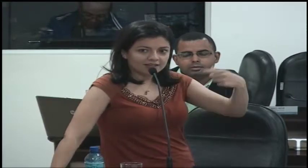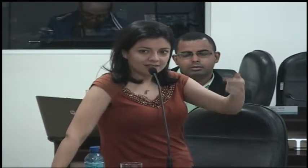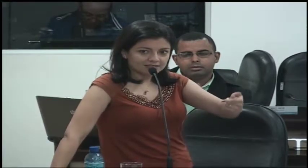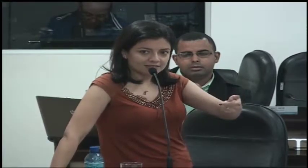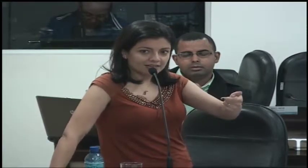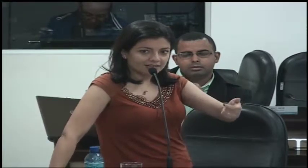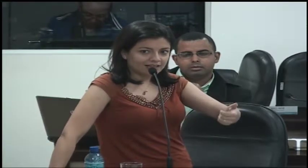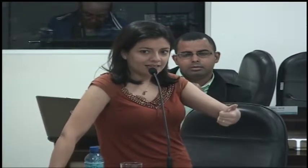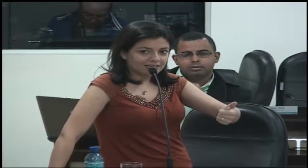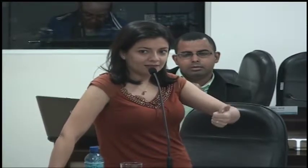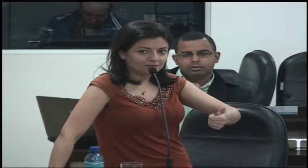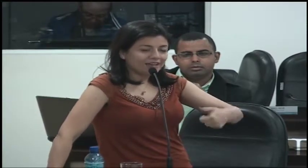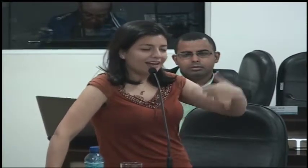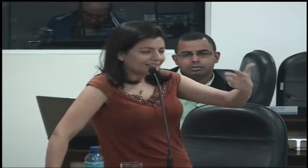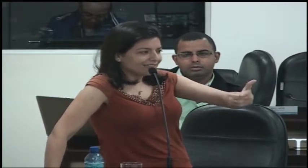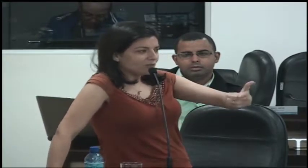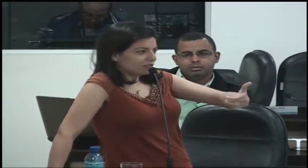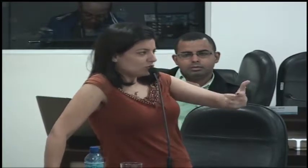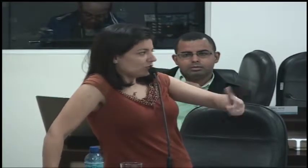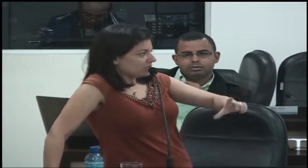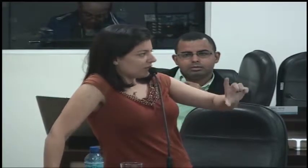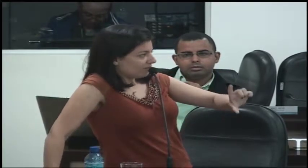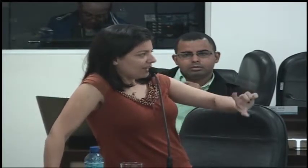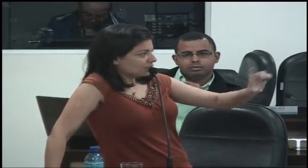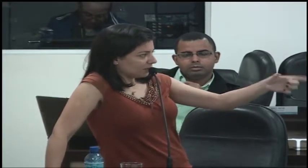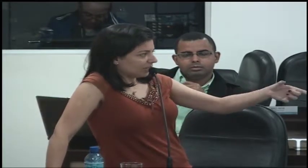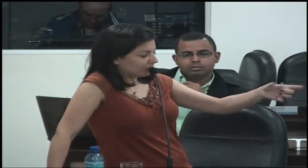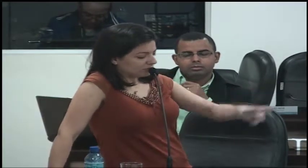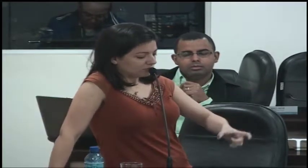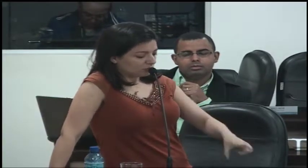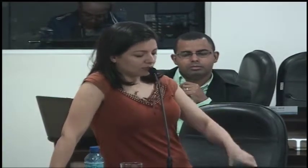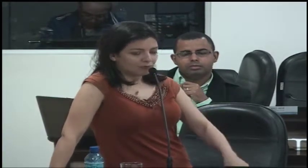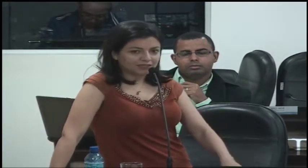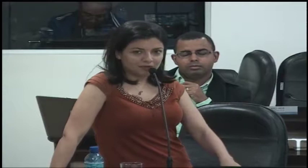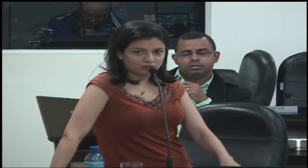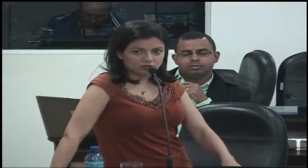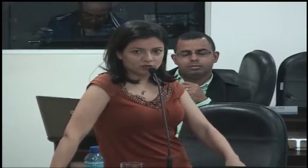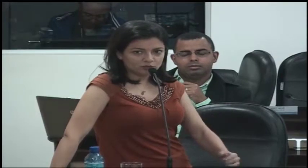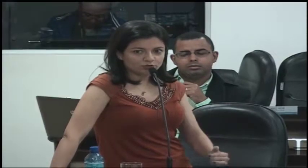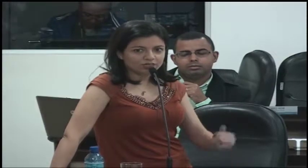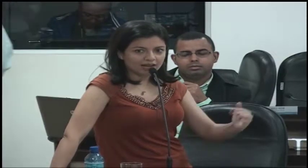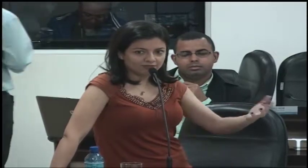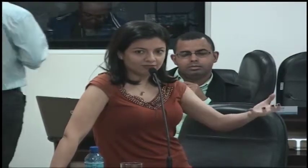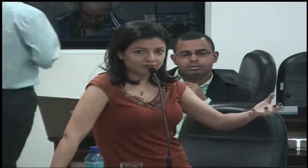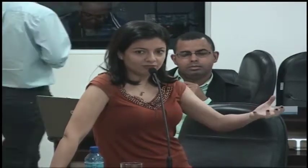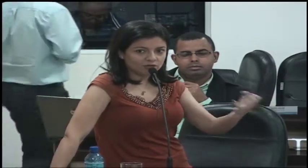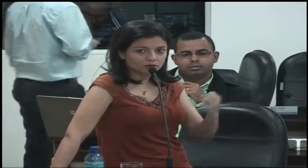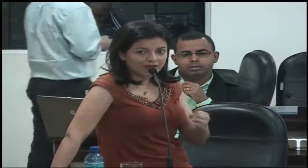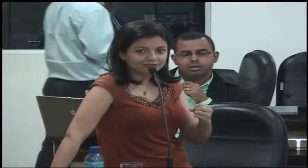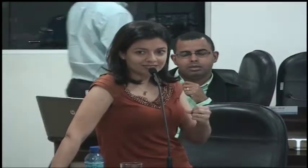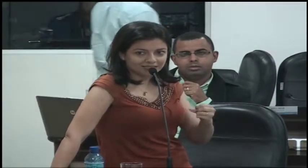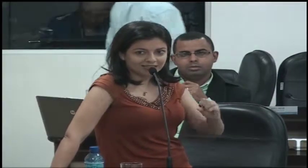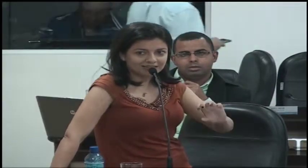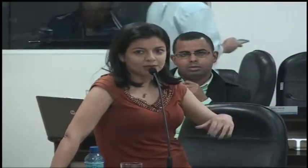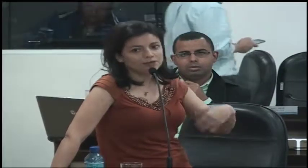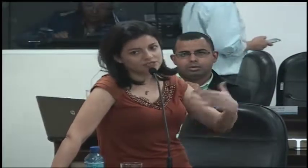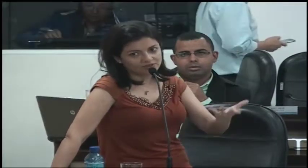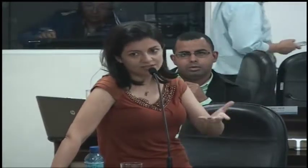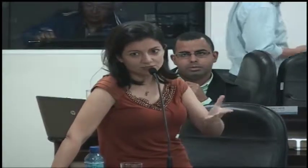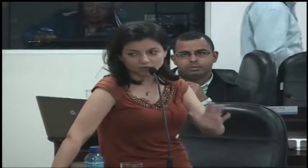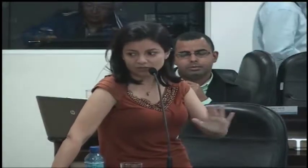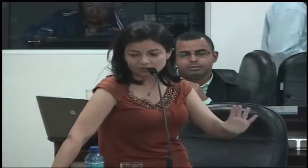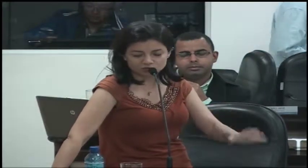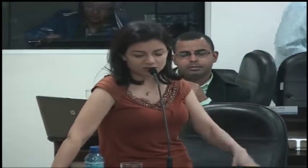na secretaria. Até então era de turismo e eventos, porque o departamento de juventude ficava vinculado à secretaria. Depois